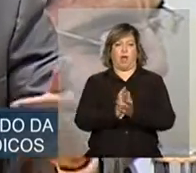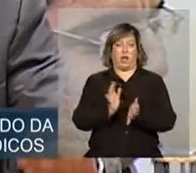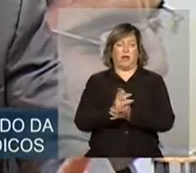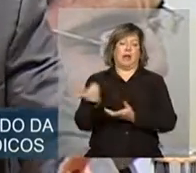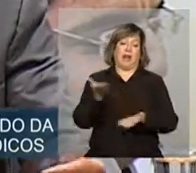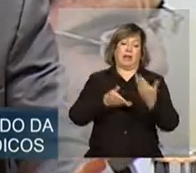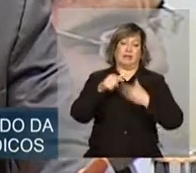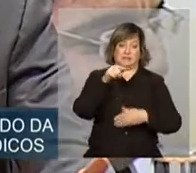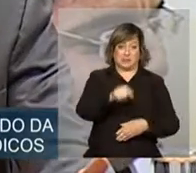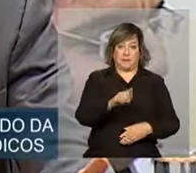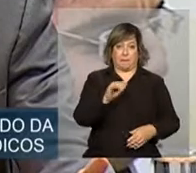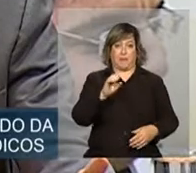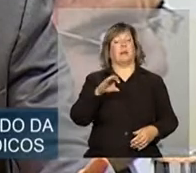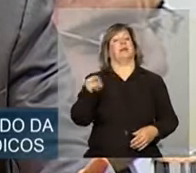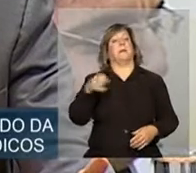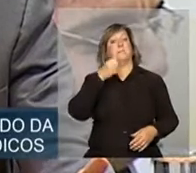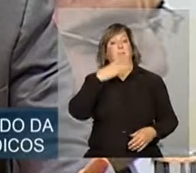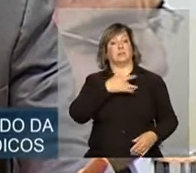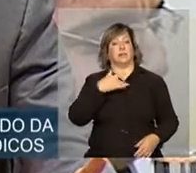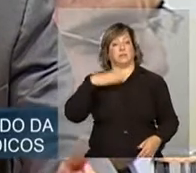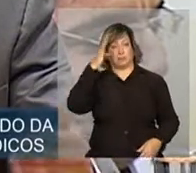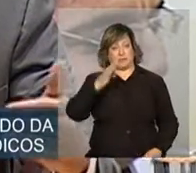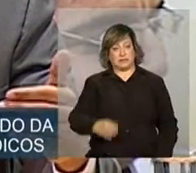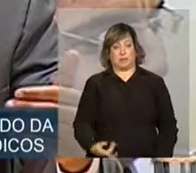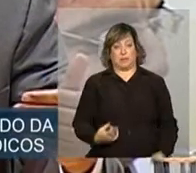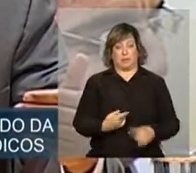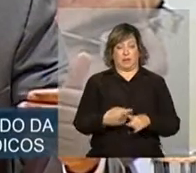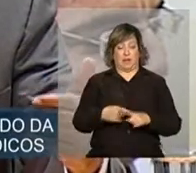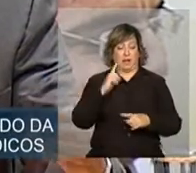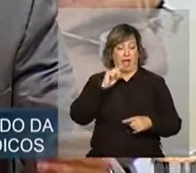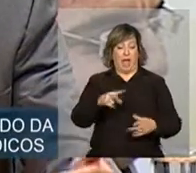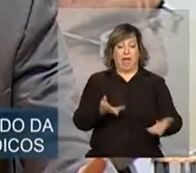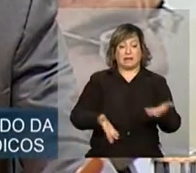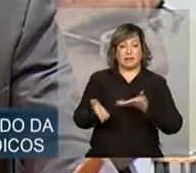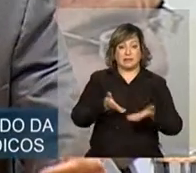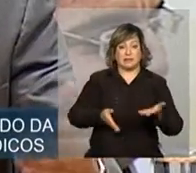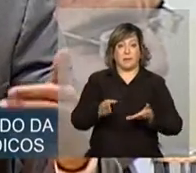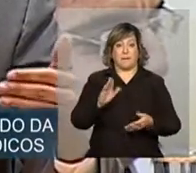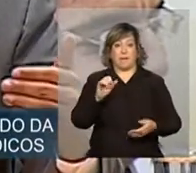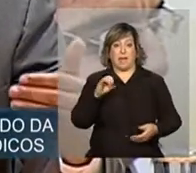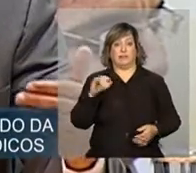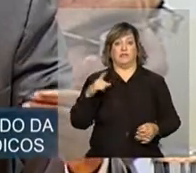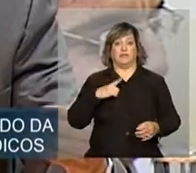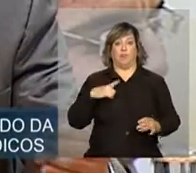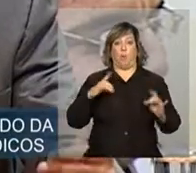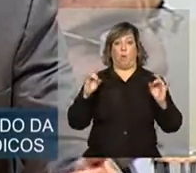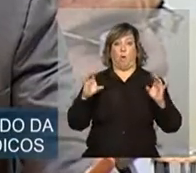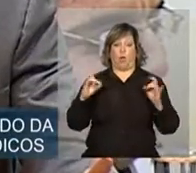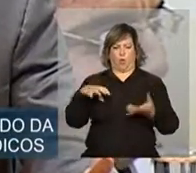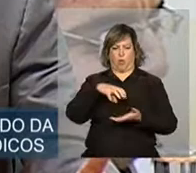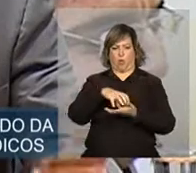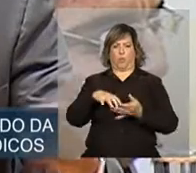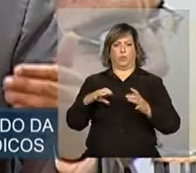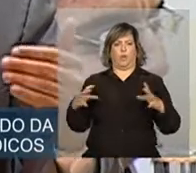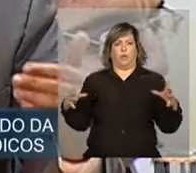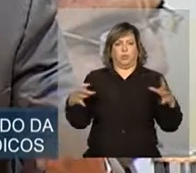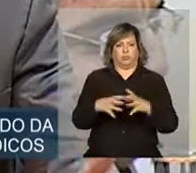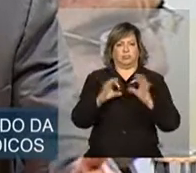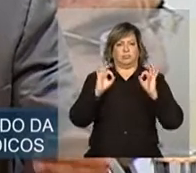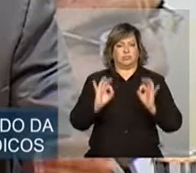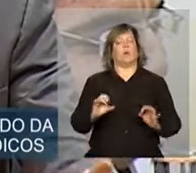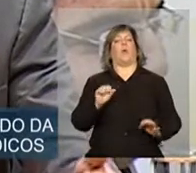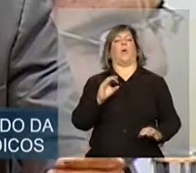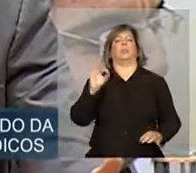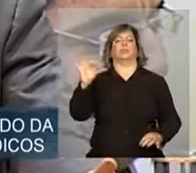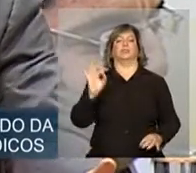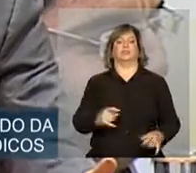básica ser bom para saúde do Brasil porque senão atenção básica tiver qualidade com equipes completas você resolve